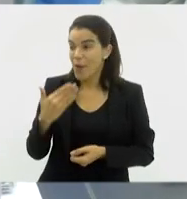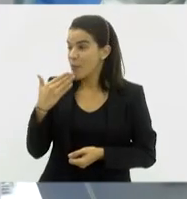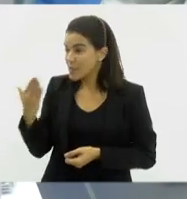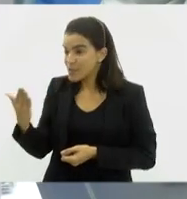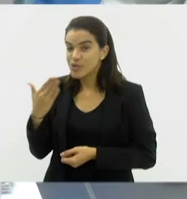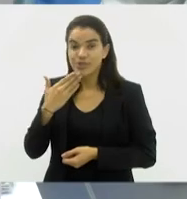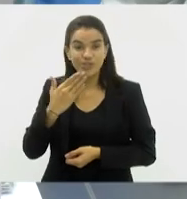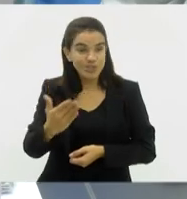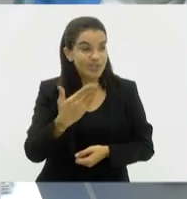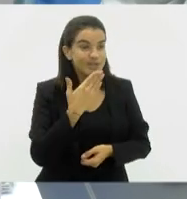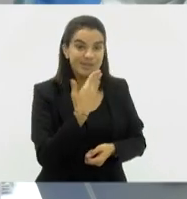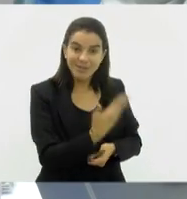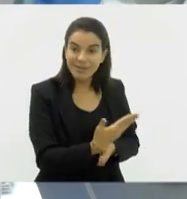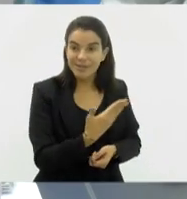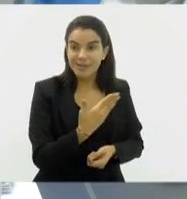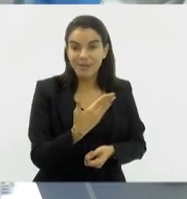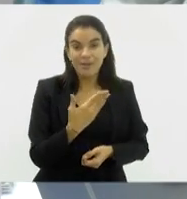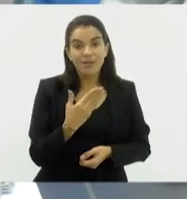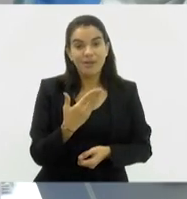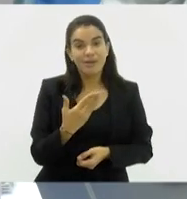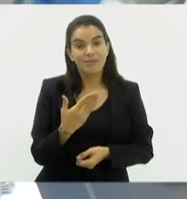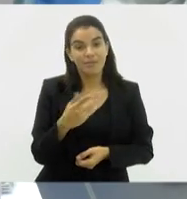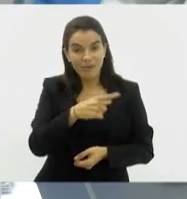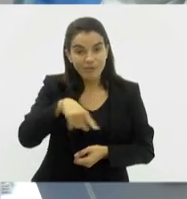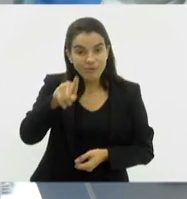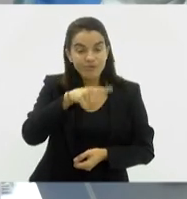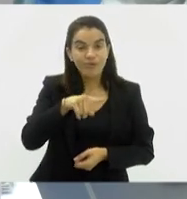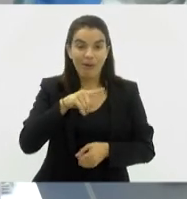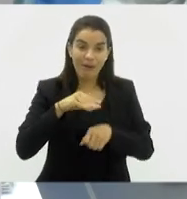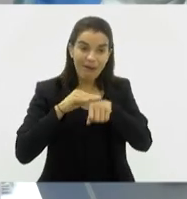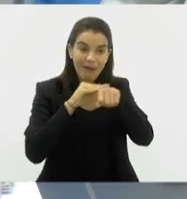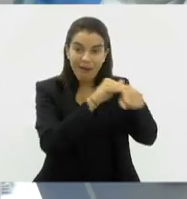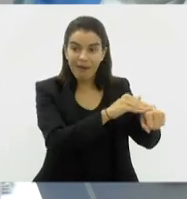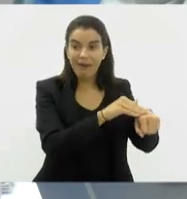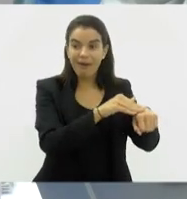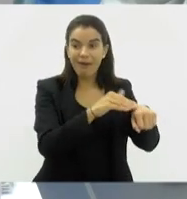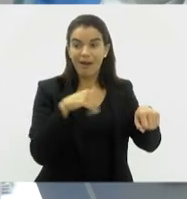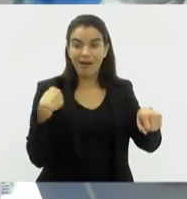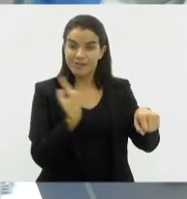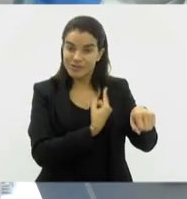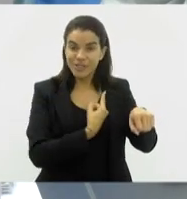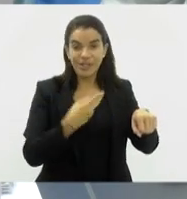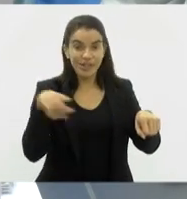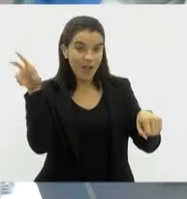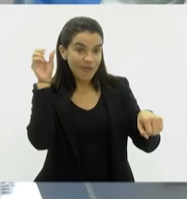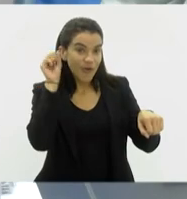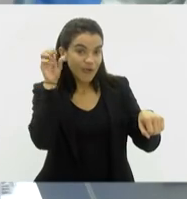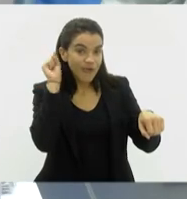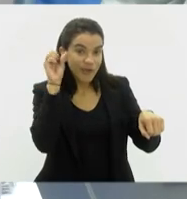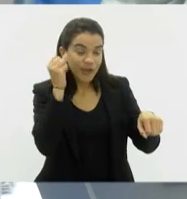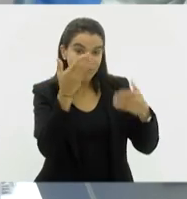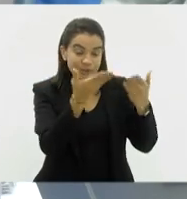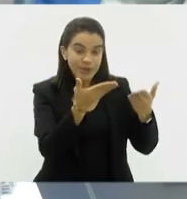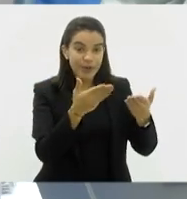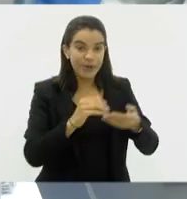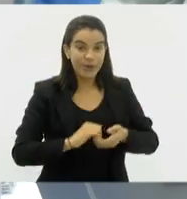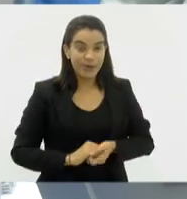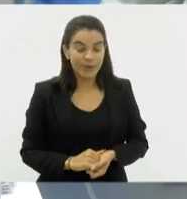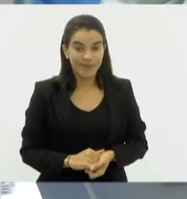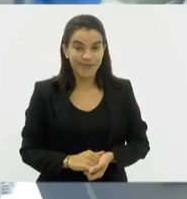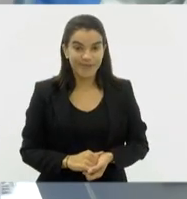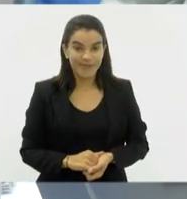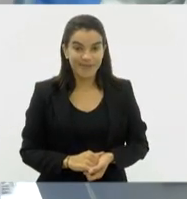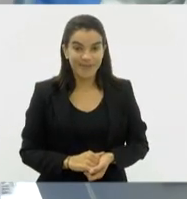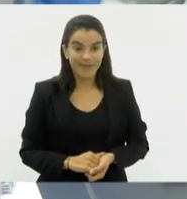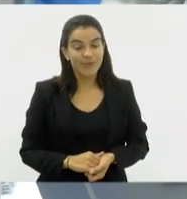aqui a solicitação para que pudesse avisar o senhor que estava estávamos ouvindo o Senhor então a